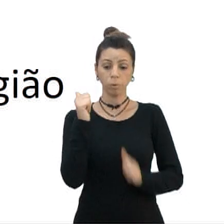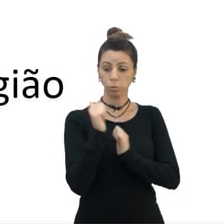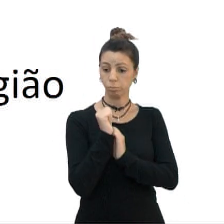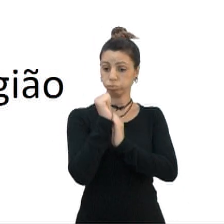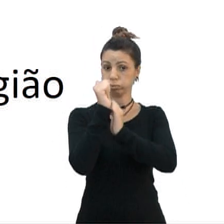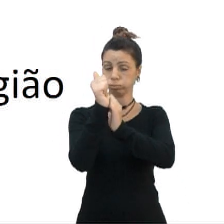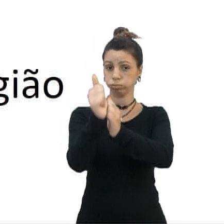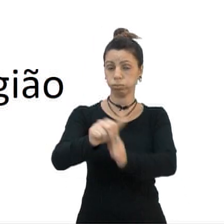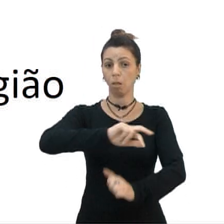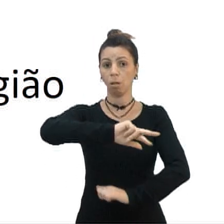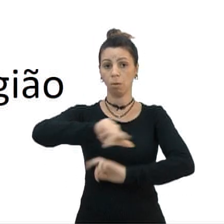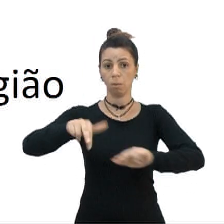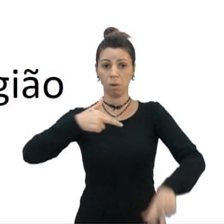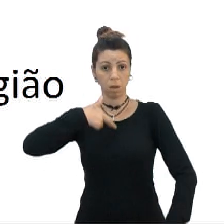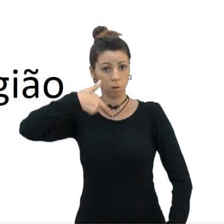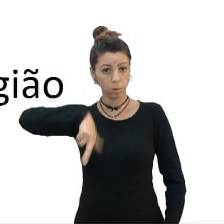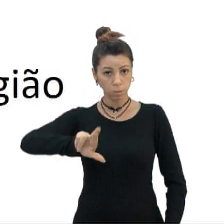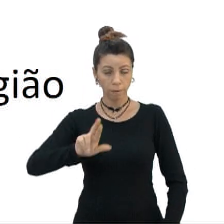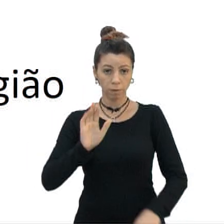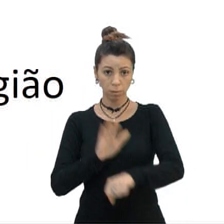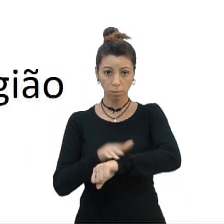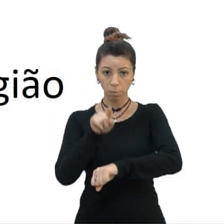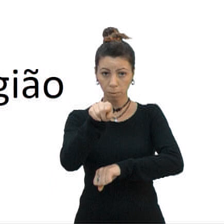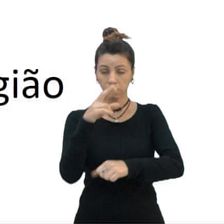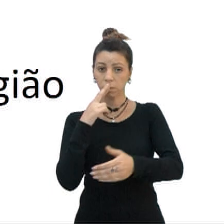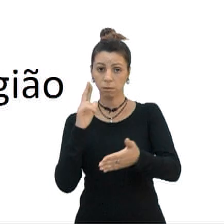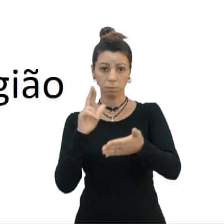religião. Vou deixar um tempo para vocês responder essa questão.